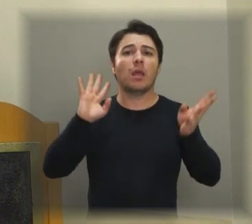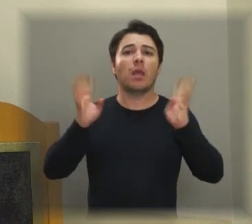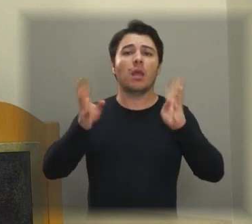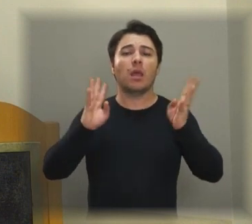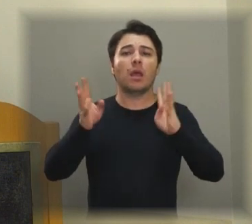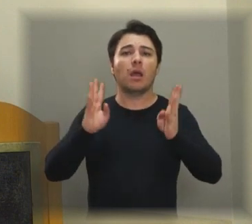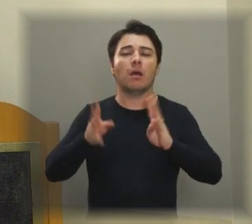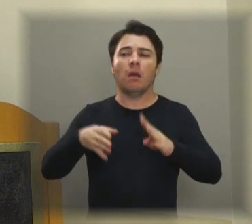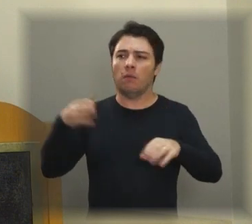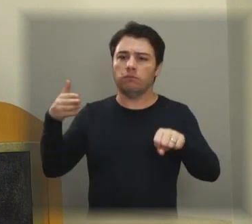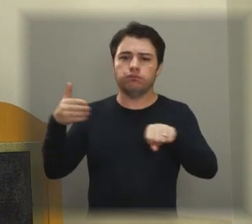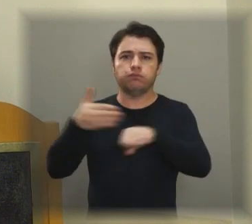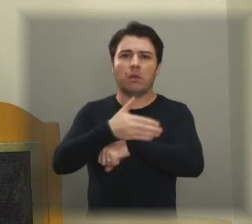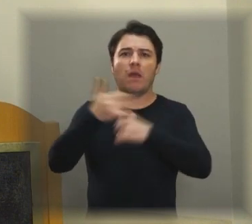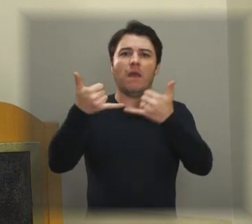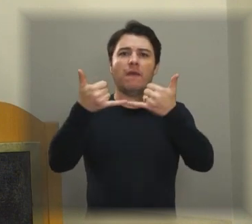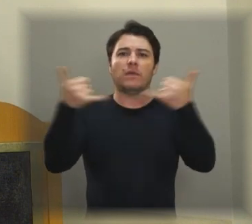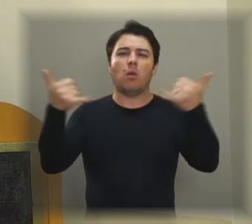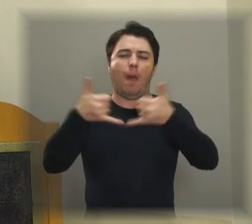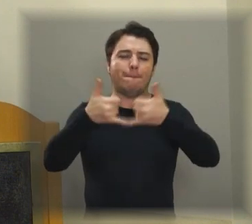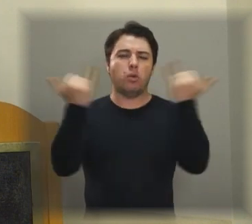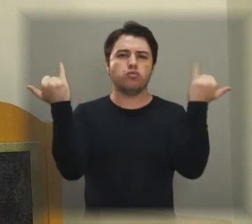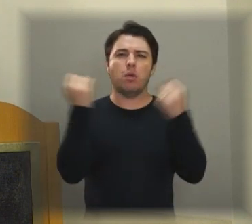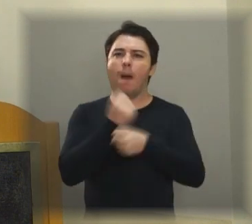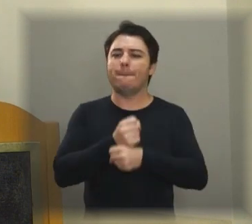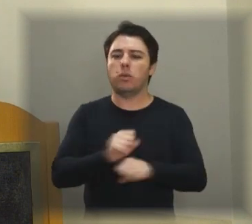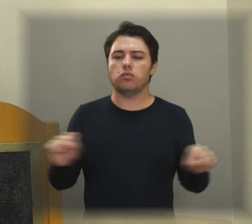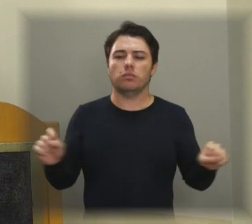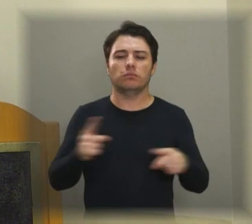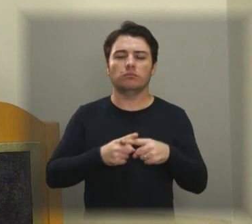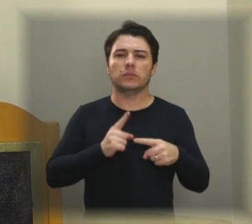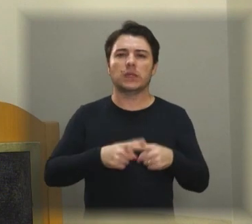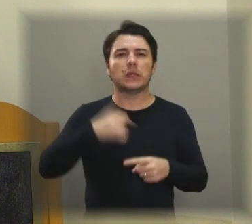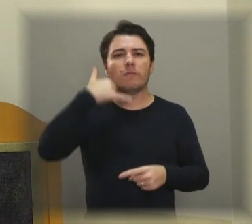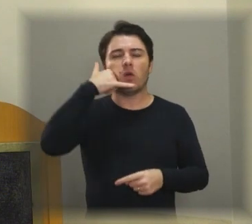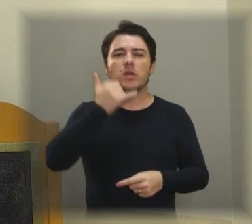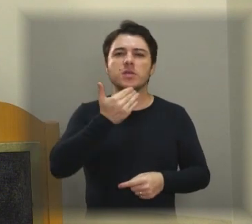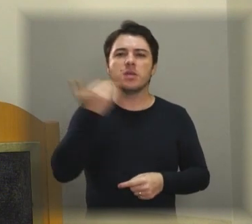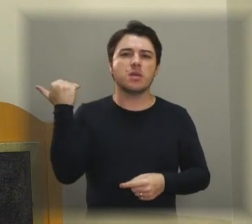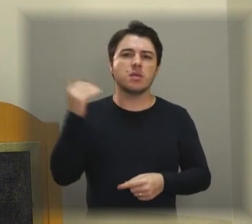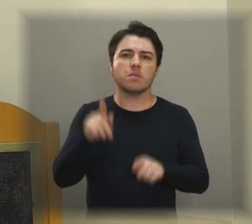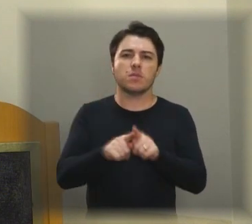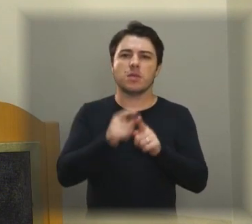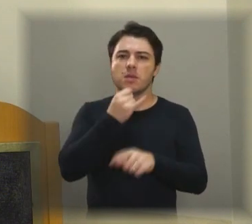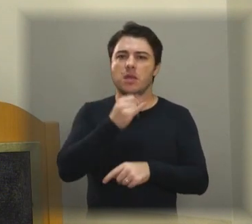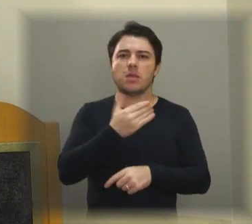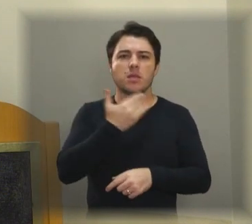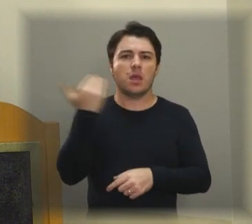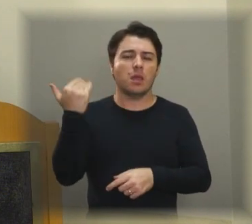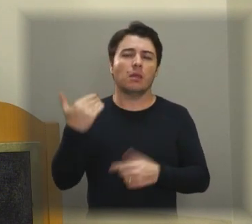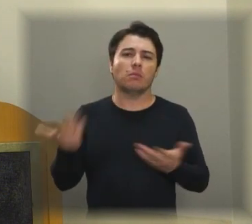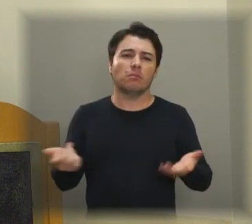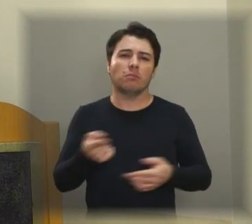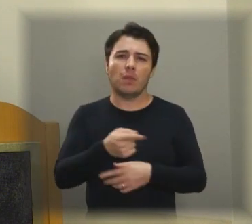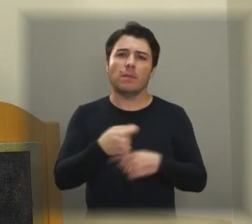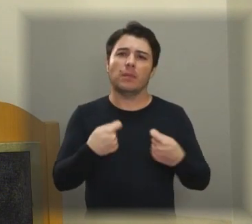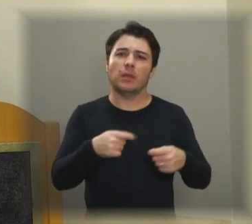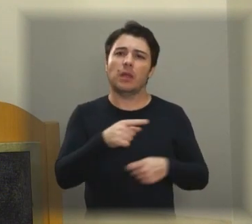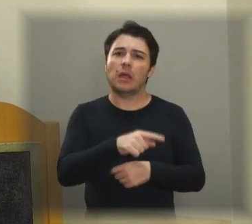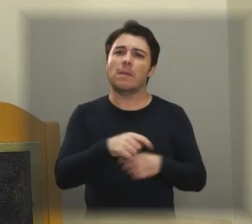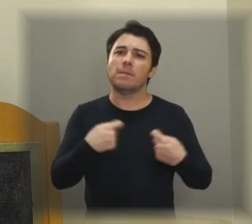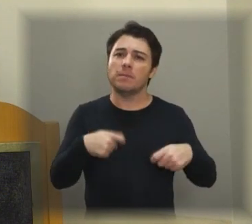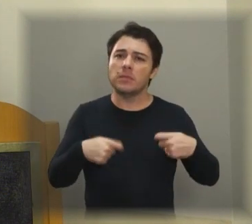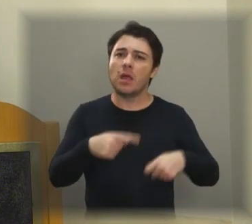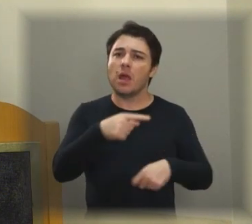um caminhão ela passou arrancando tudo aí Traz um prejuízo pessoal fica sem energia sem telefone tá se vocês tem esse consegue